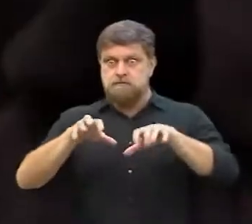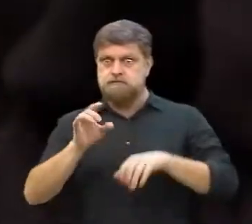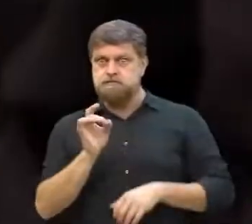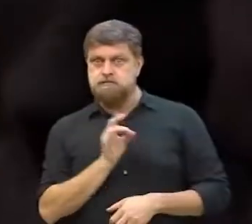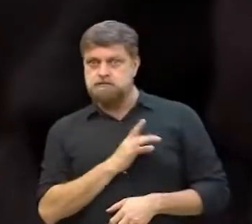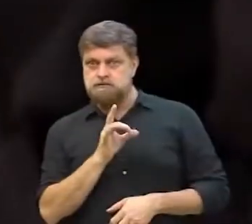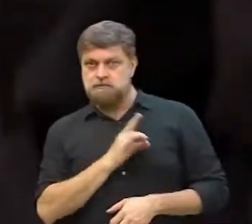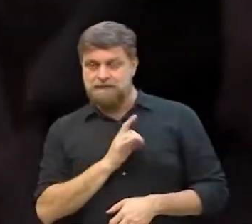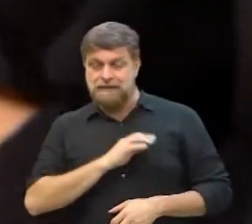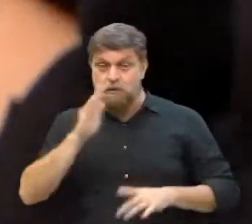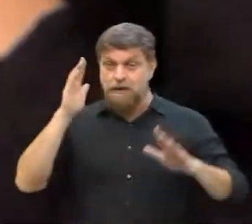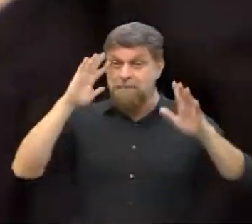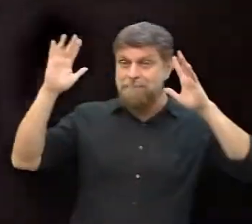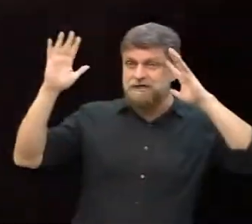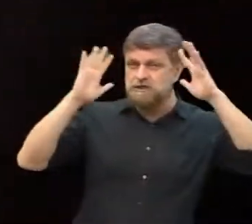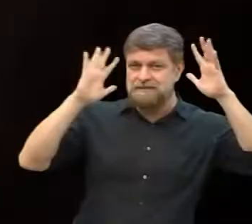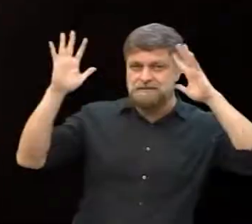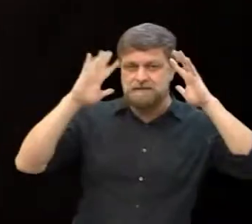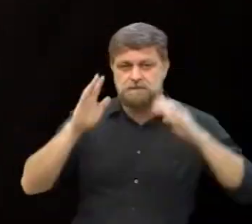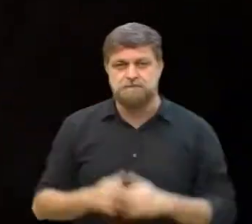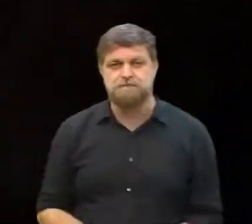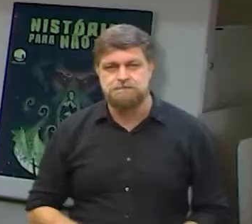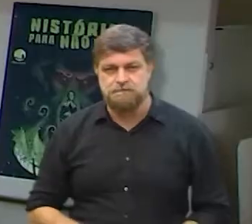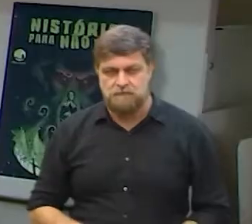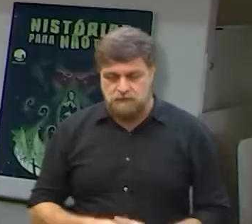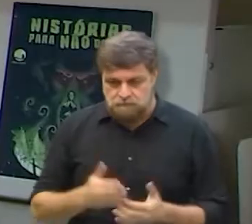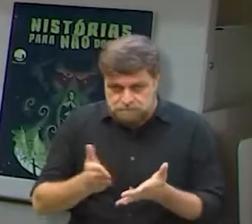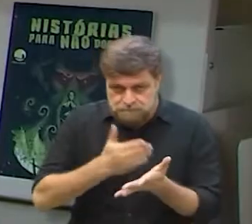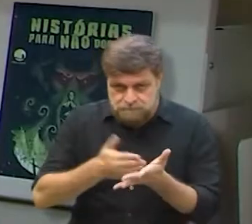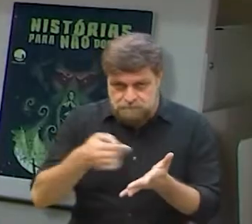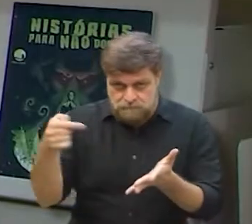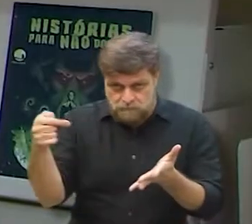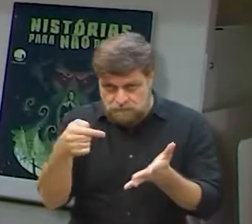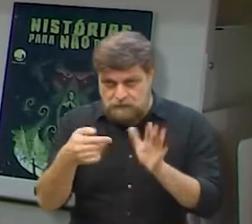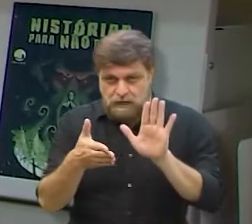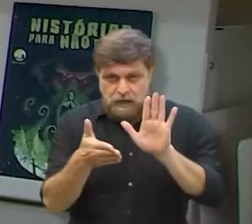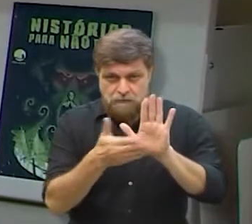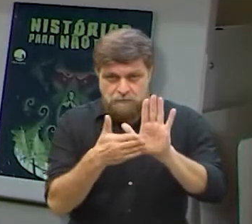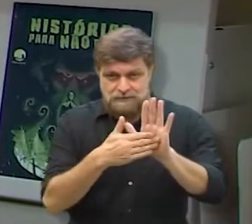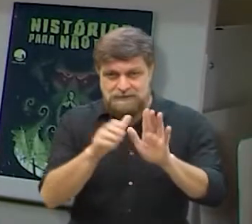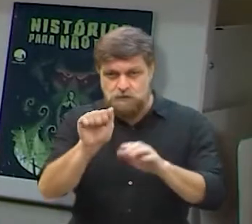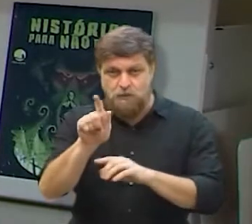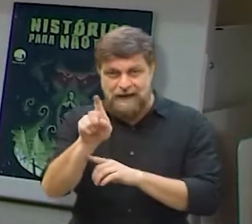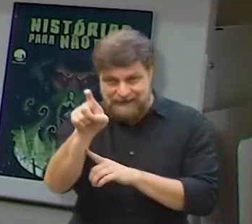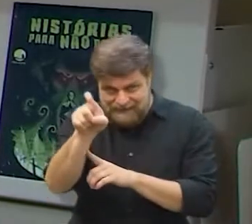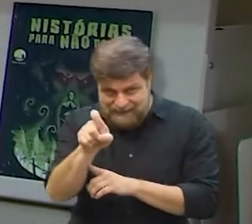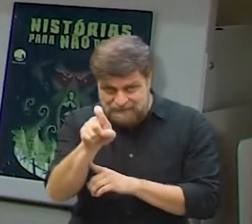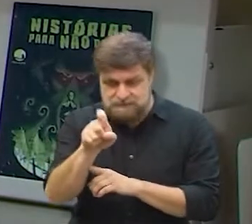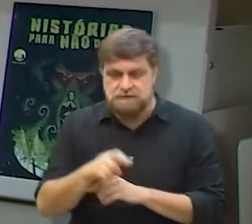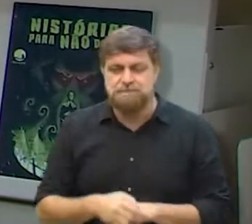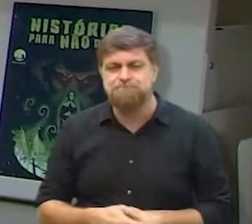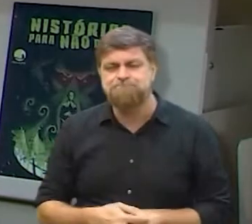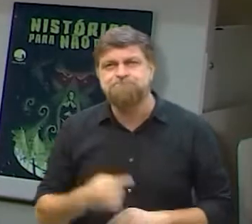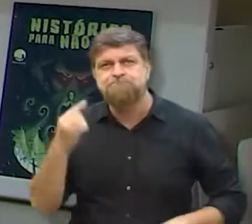abusa de suspense e muita imaginação. Então, a Dossiê Bizarro ela surgiu de uma proposta do Alex